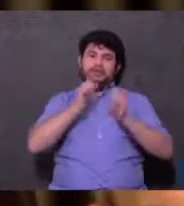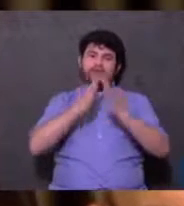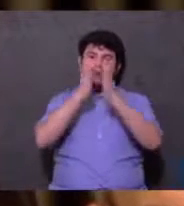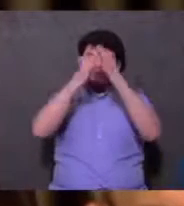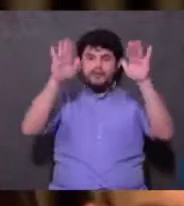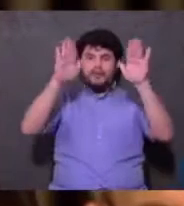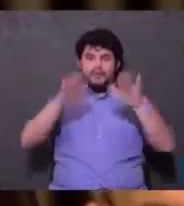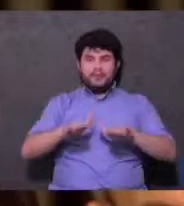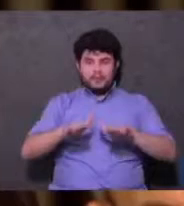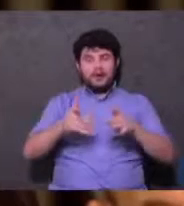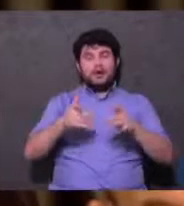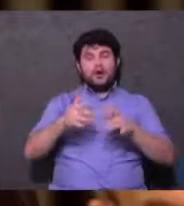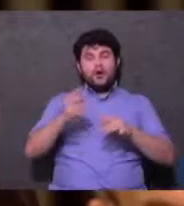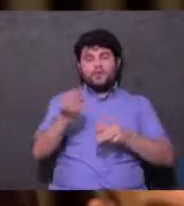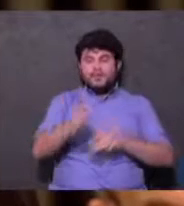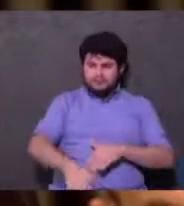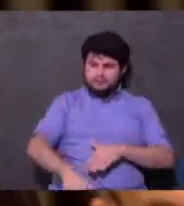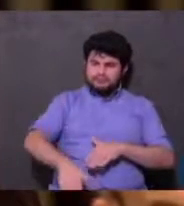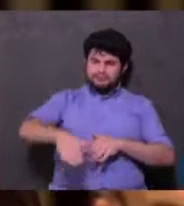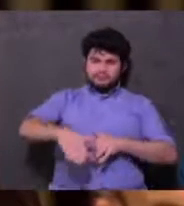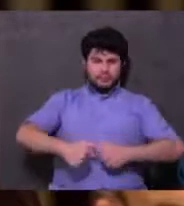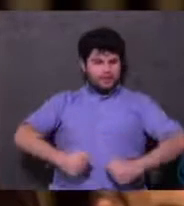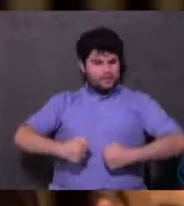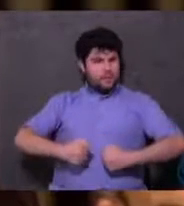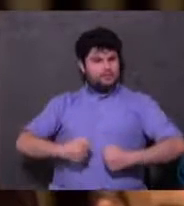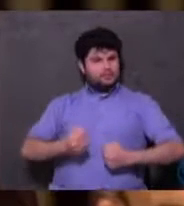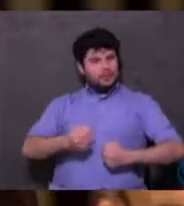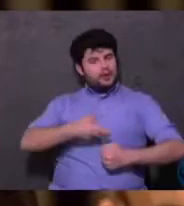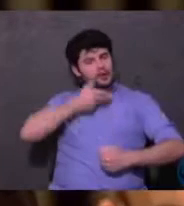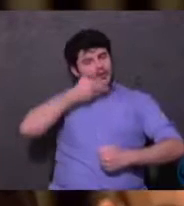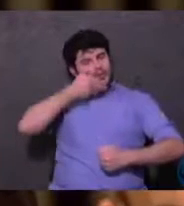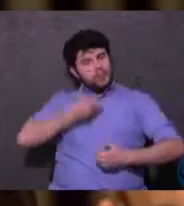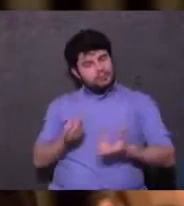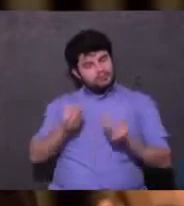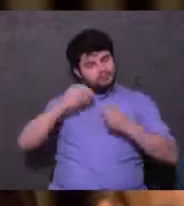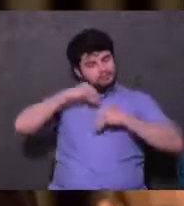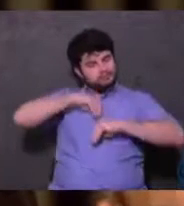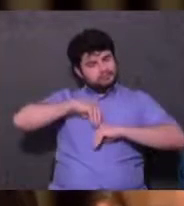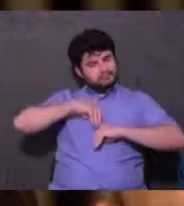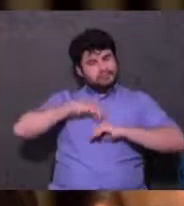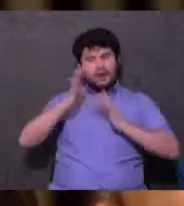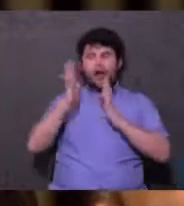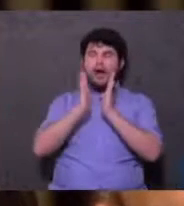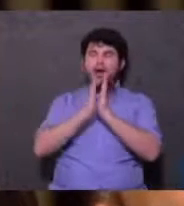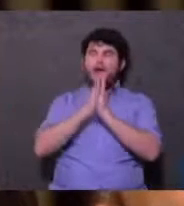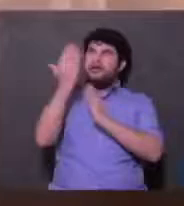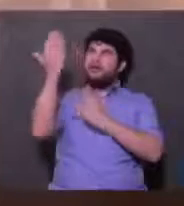strong, filled with wisdom, and the favor of God was upon him.